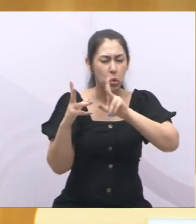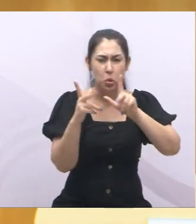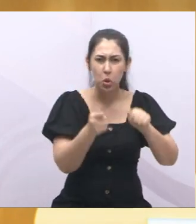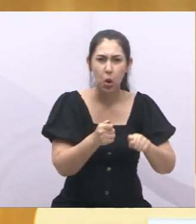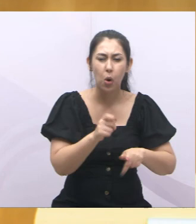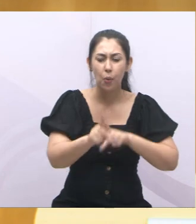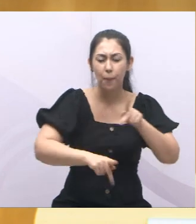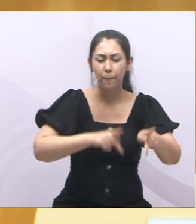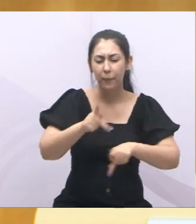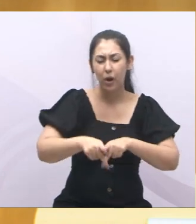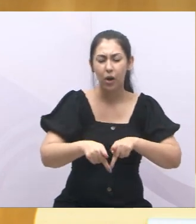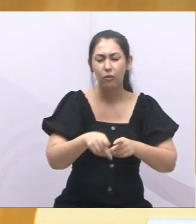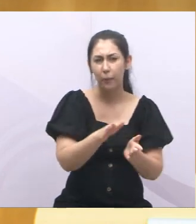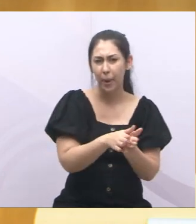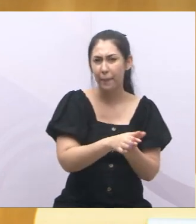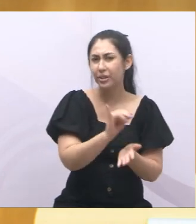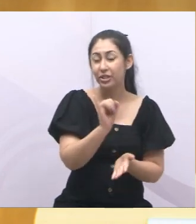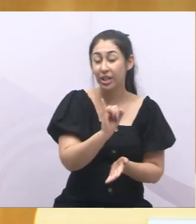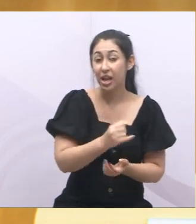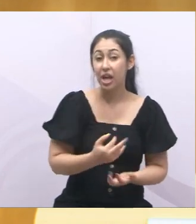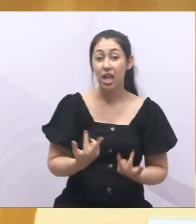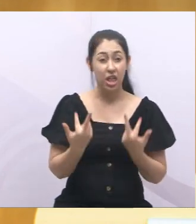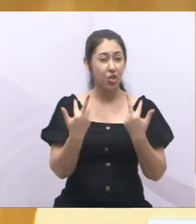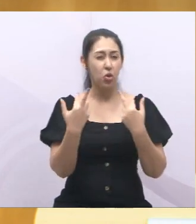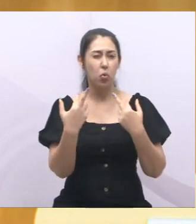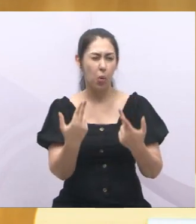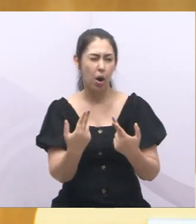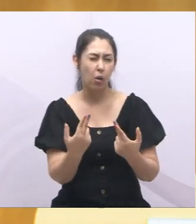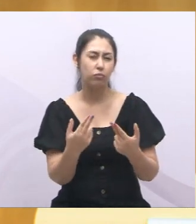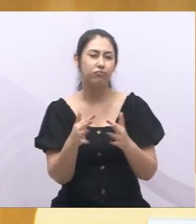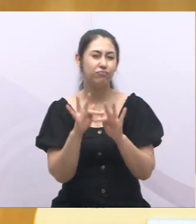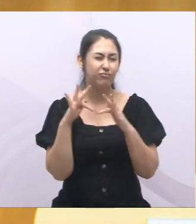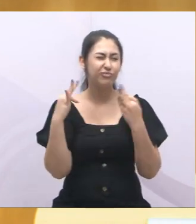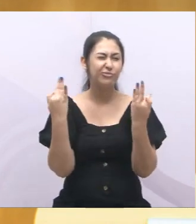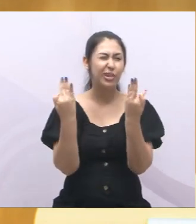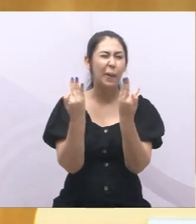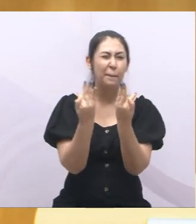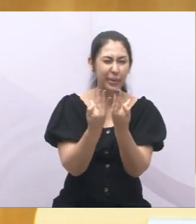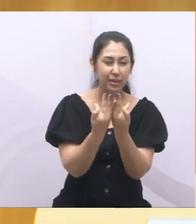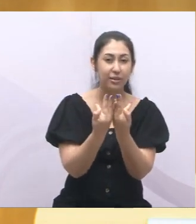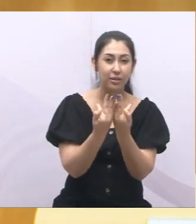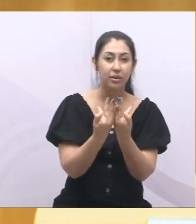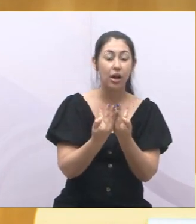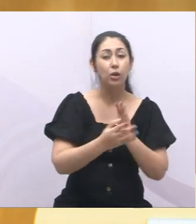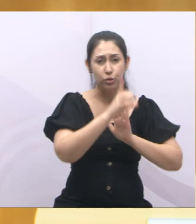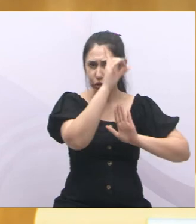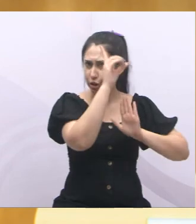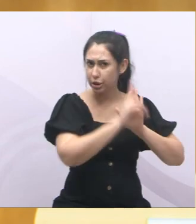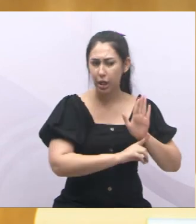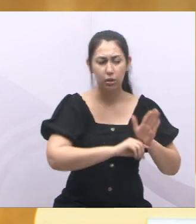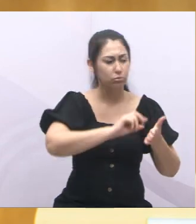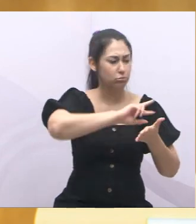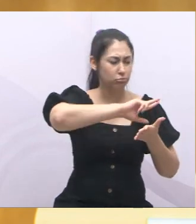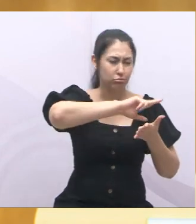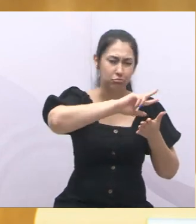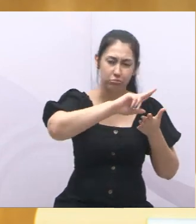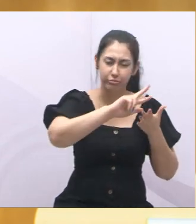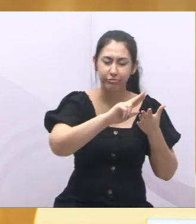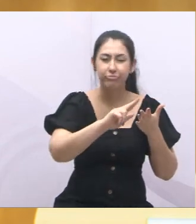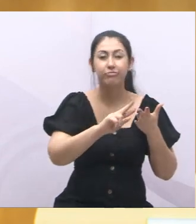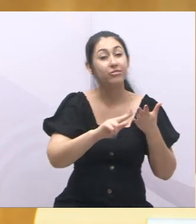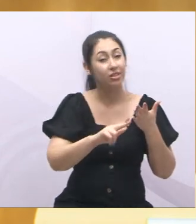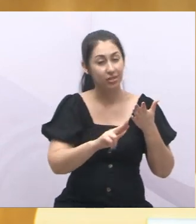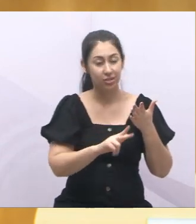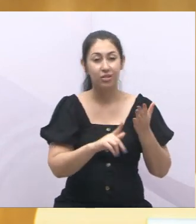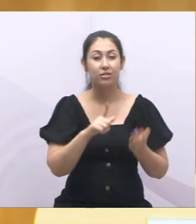serão tratados como filhos e irmãos, beneficiários dos serviços, das obras, dos recursos e